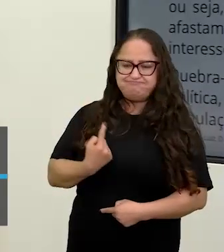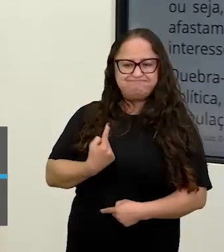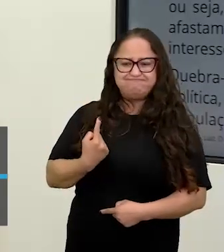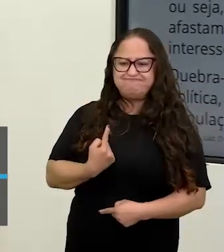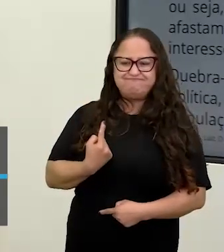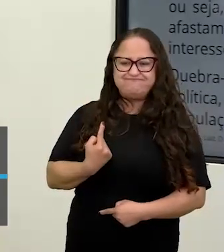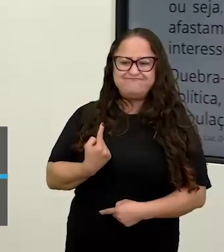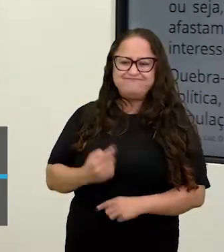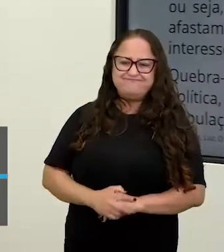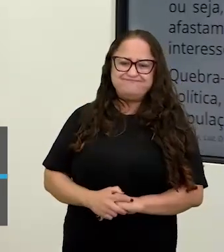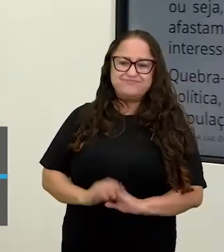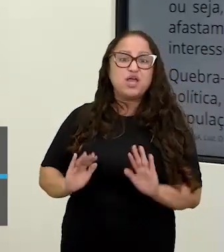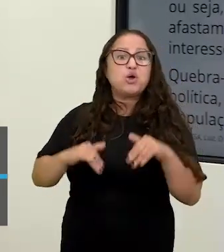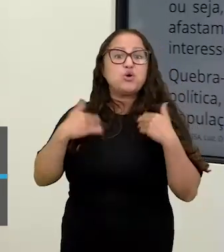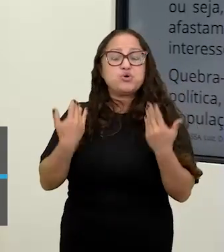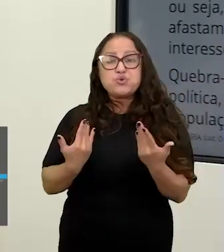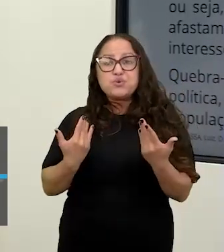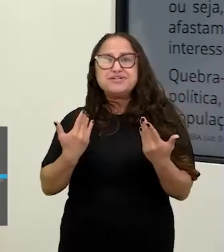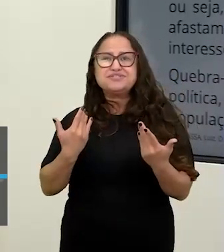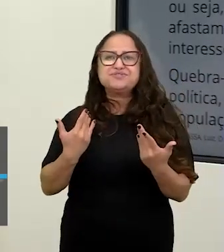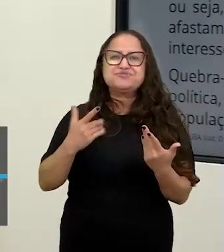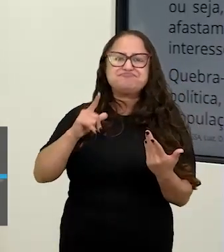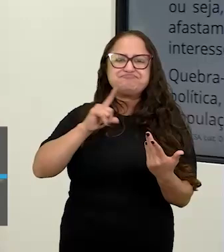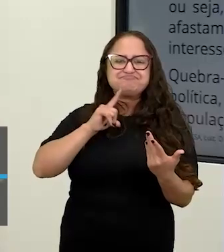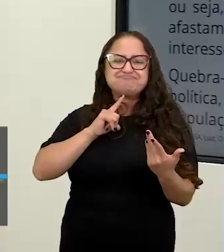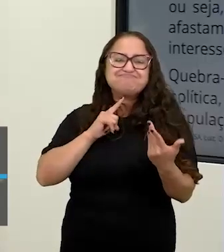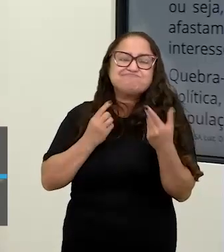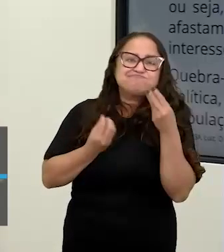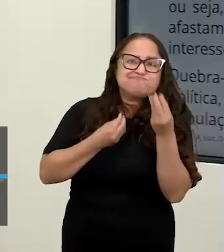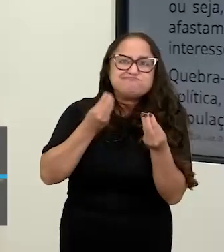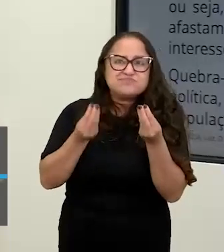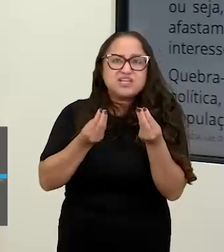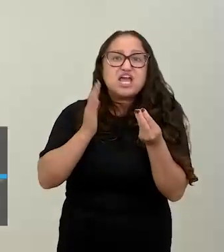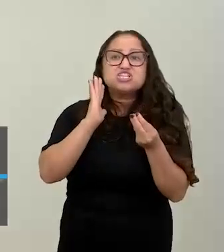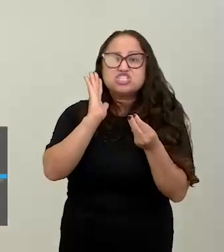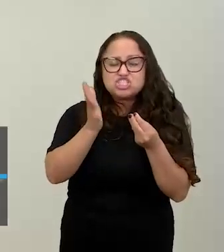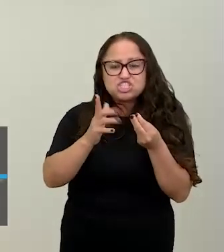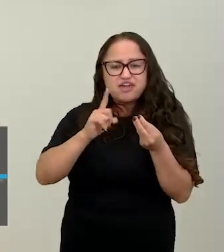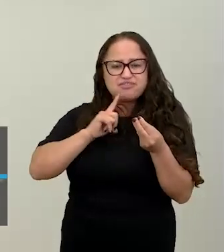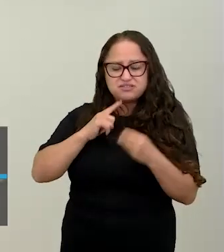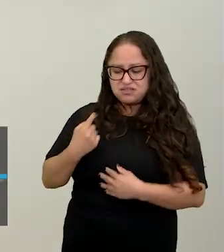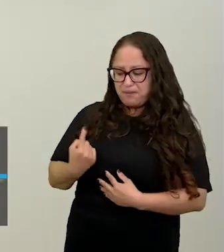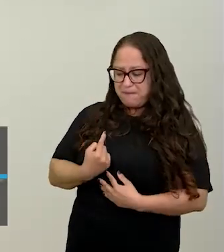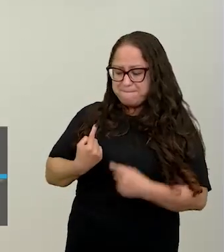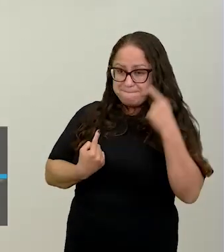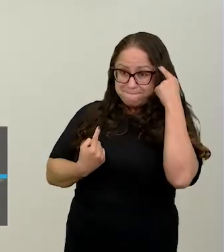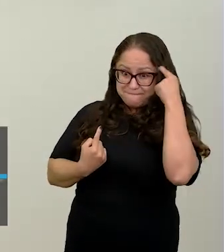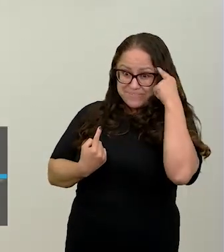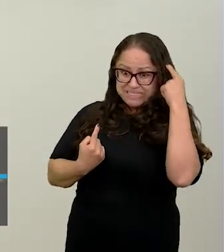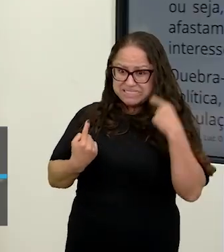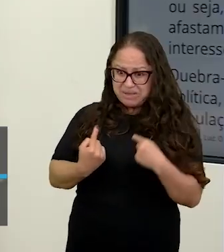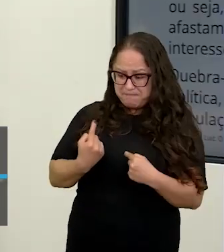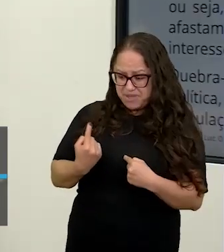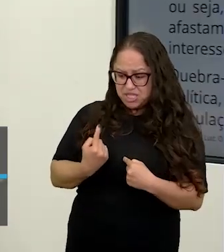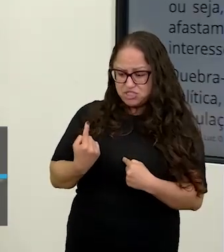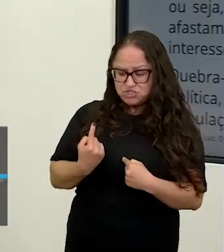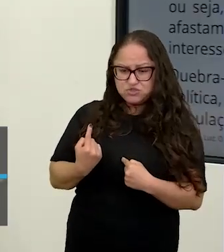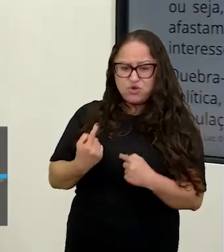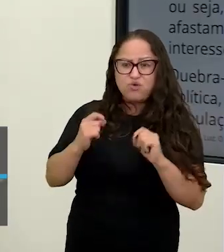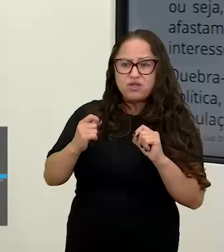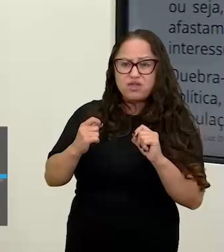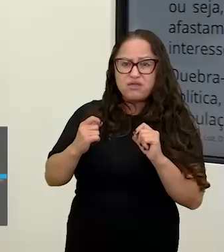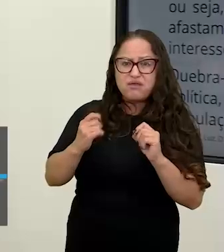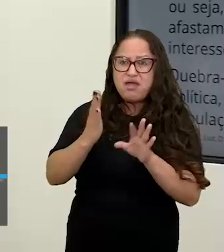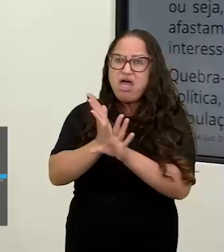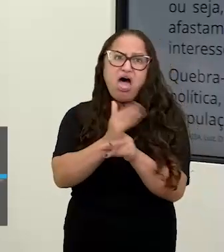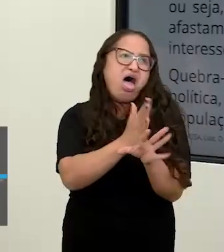né? Então, quando elas estão nesse esquema do individualismo, elas perdem de vista que a política não